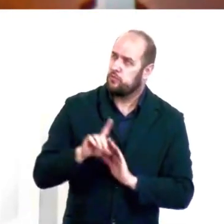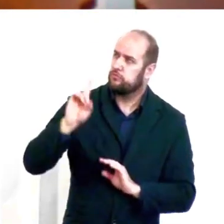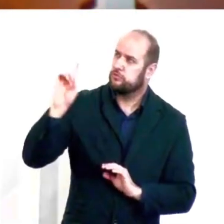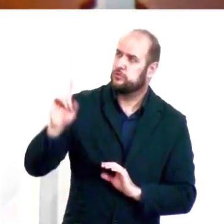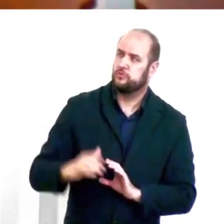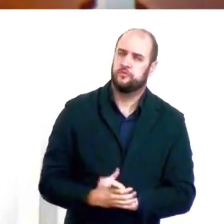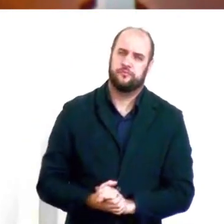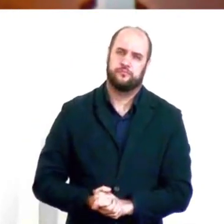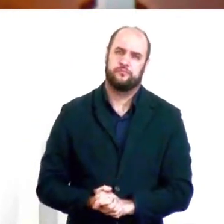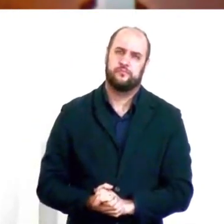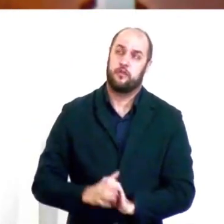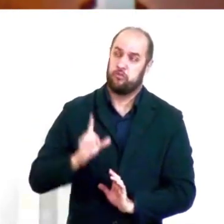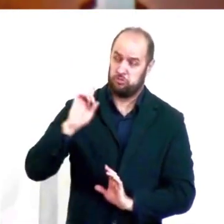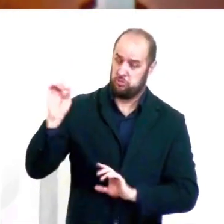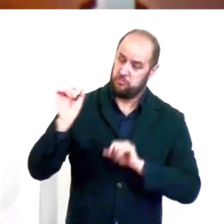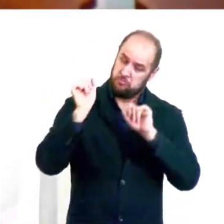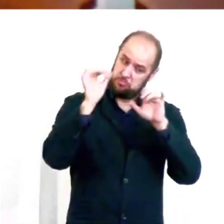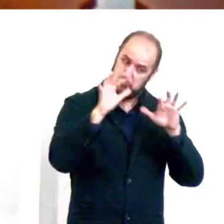por Deus.